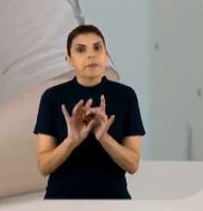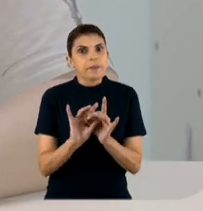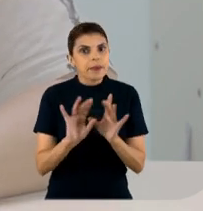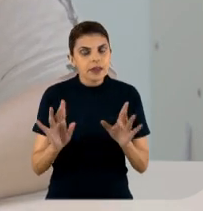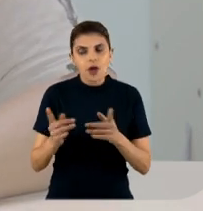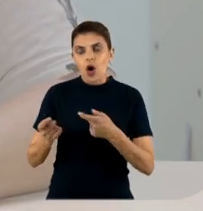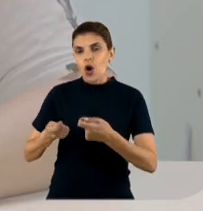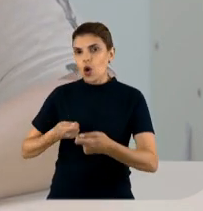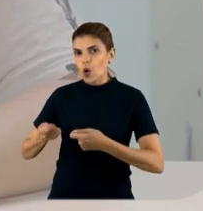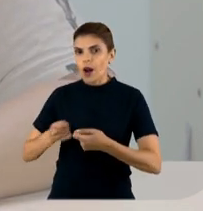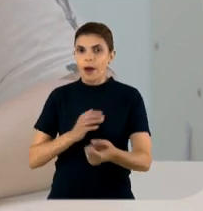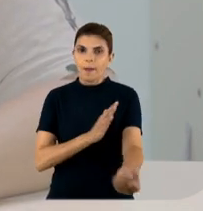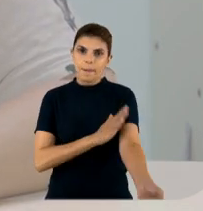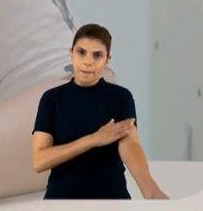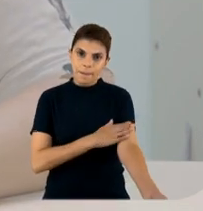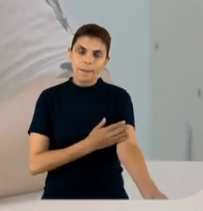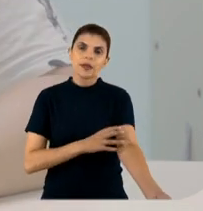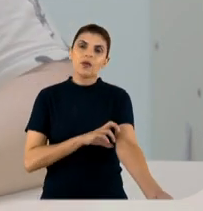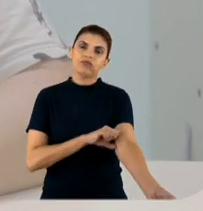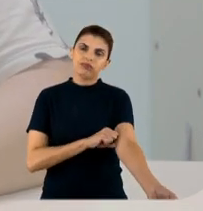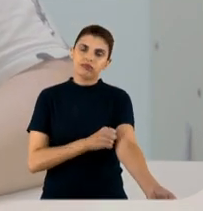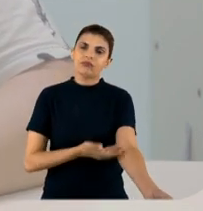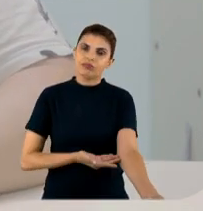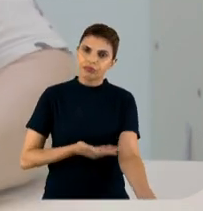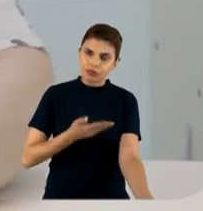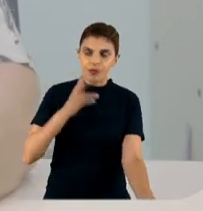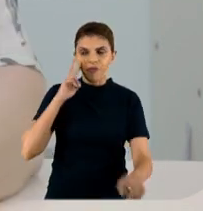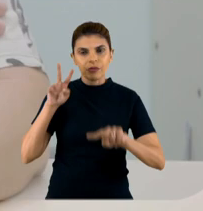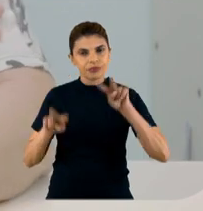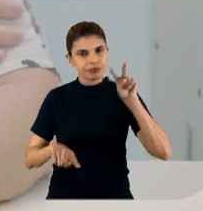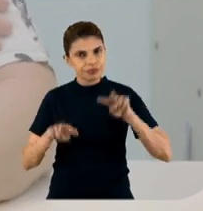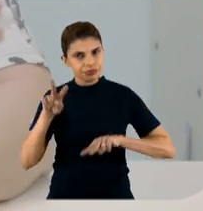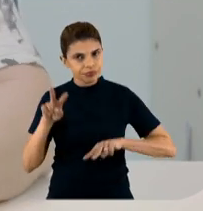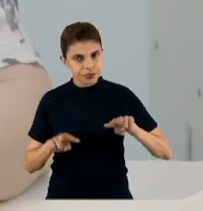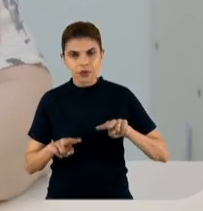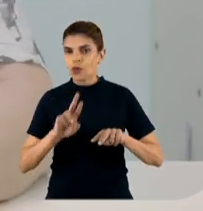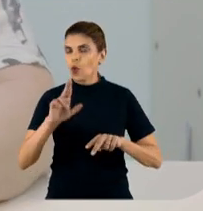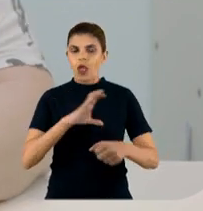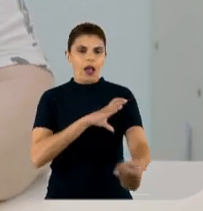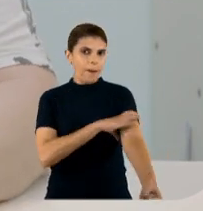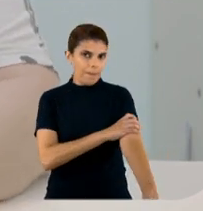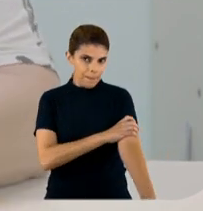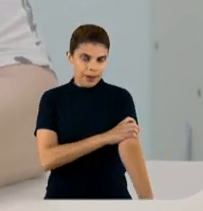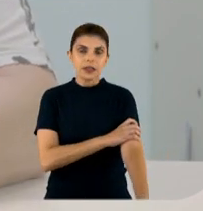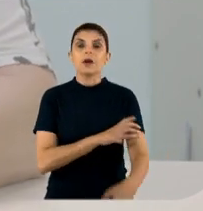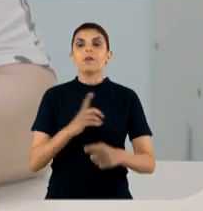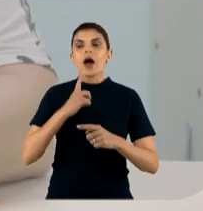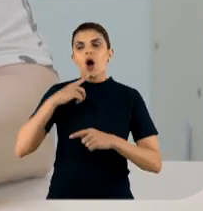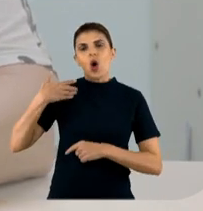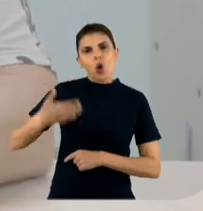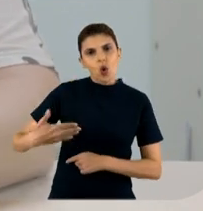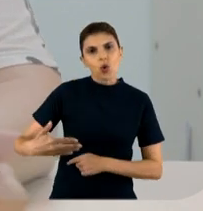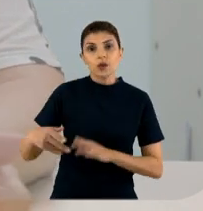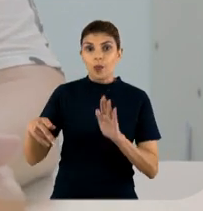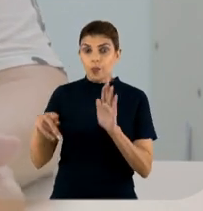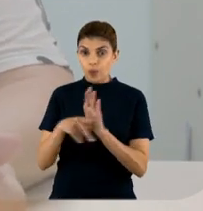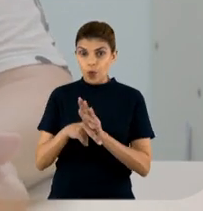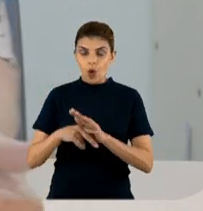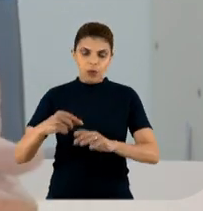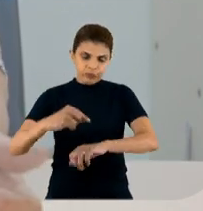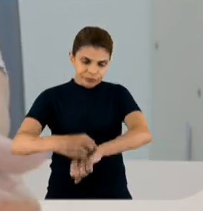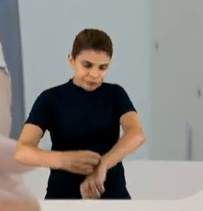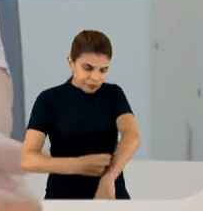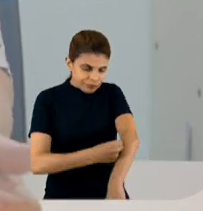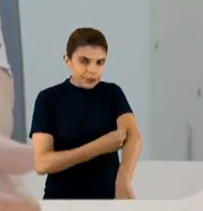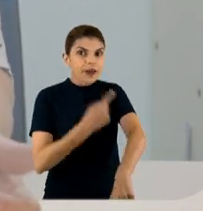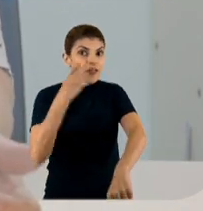você monitorar a pressão continuamente não de forma intermitente com aparelho de pressão mas contínua dentro da própria artéria